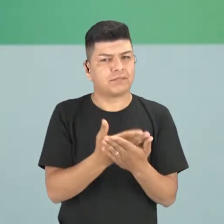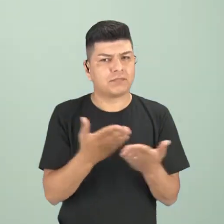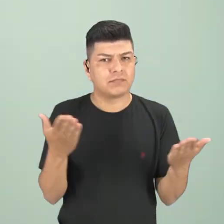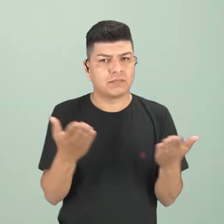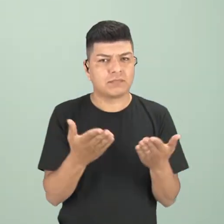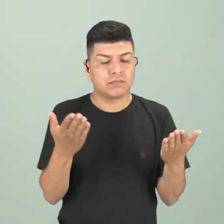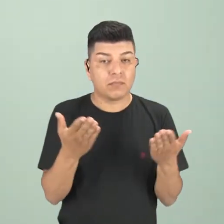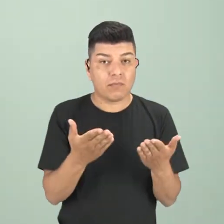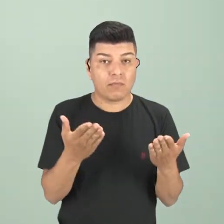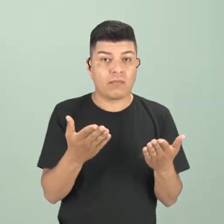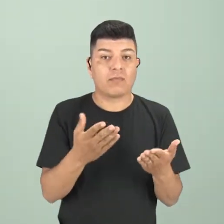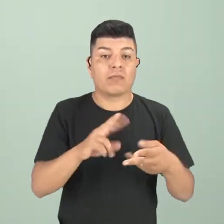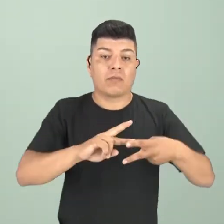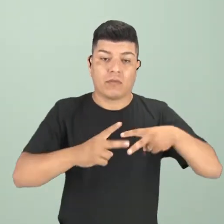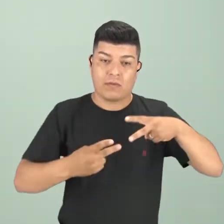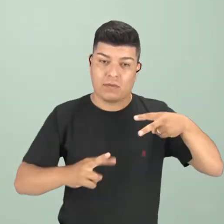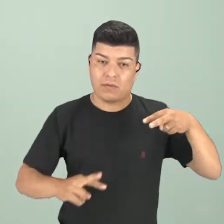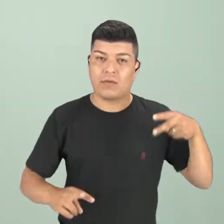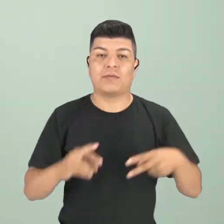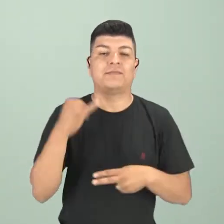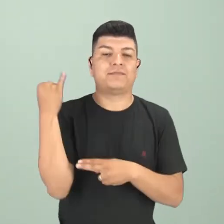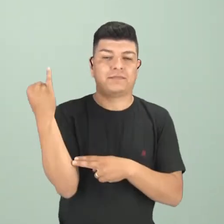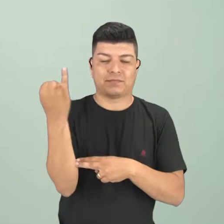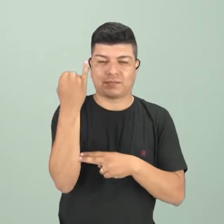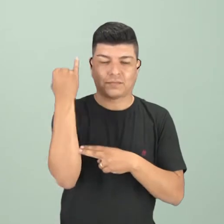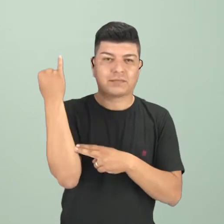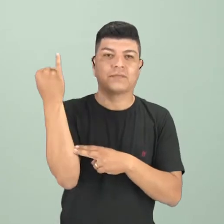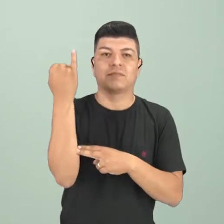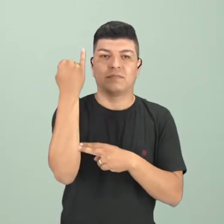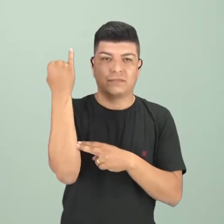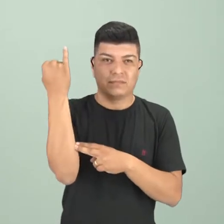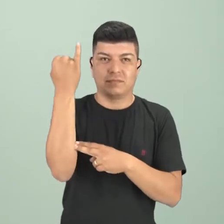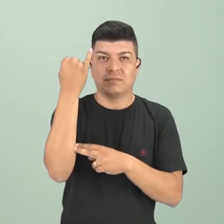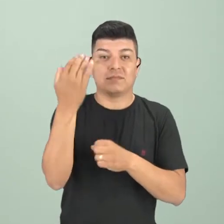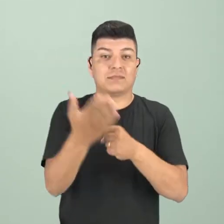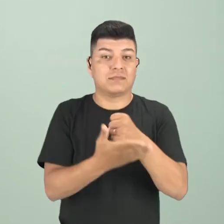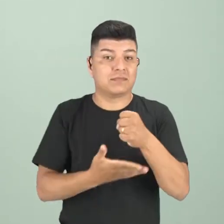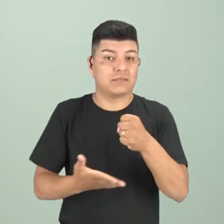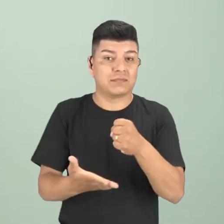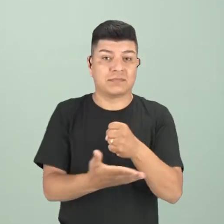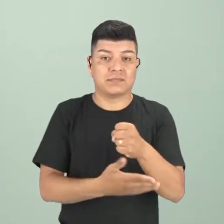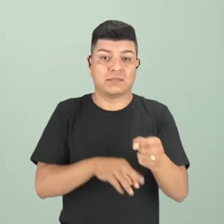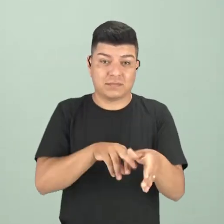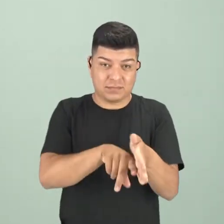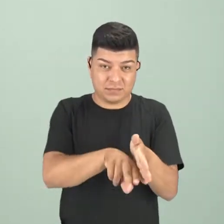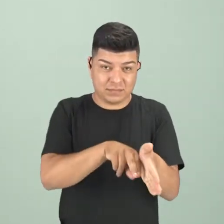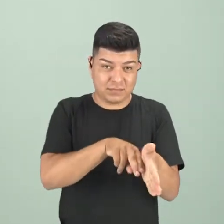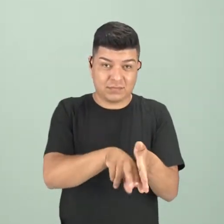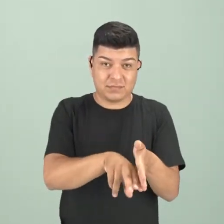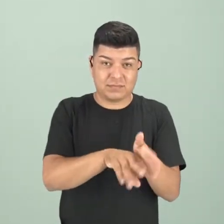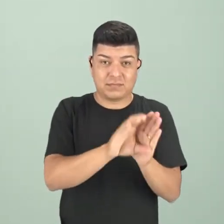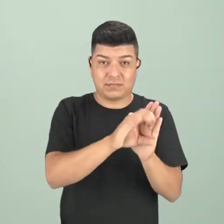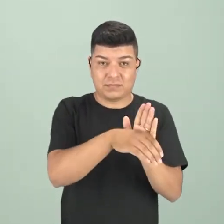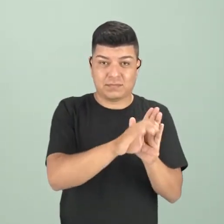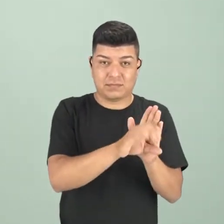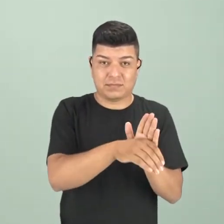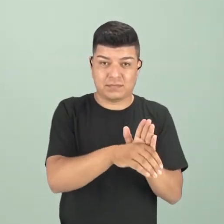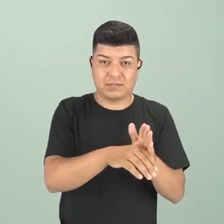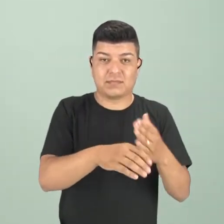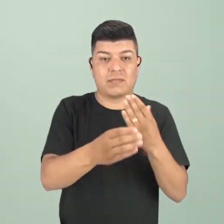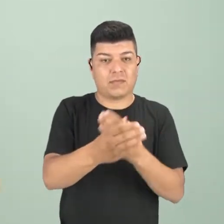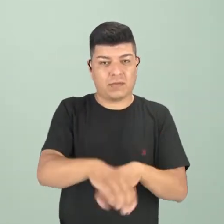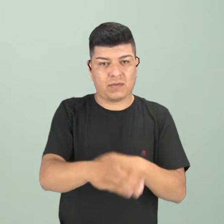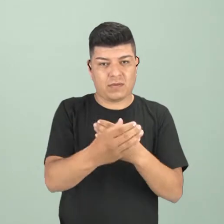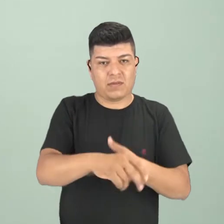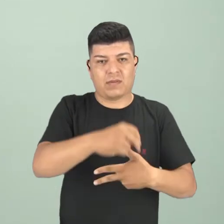aula de hoje o estudo da genética é muito importante né é a base da biologia é conteúdos que caem